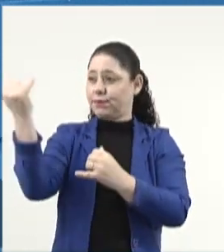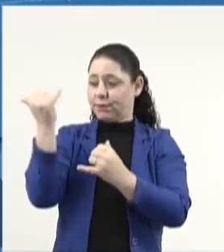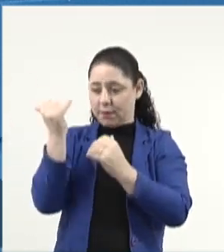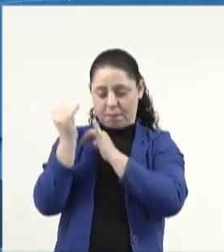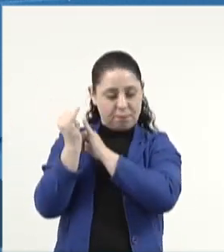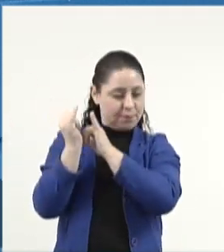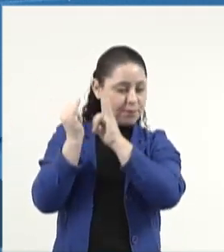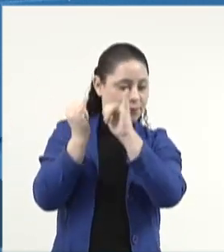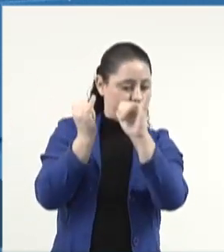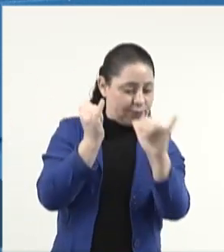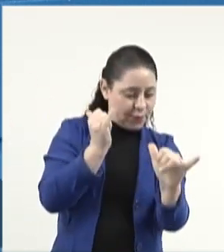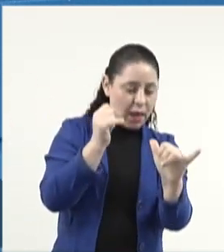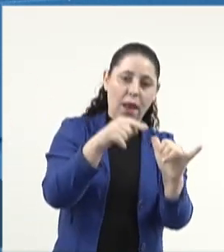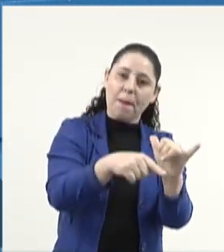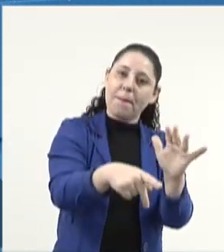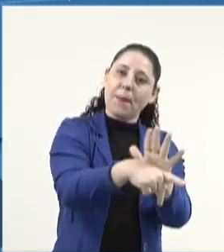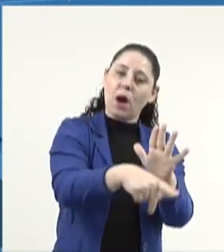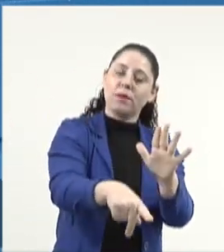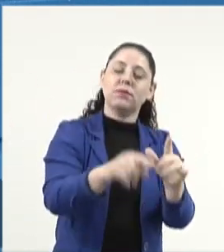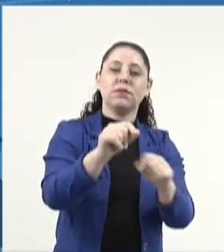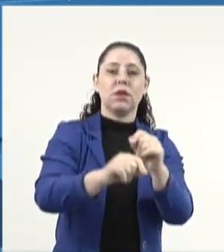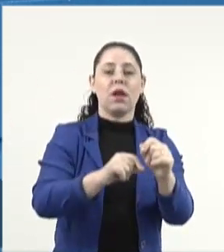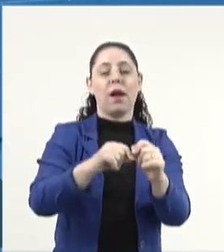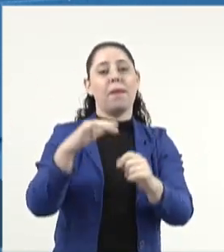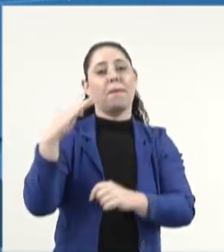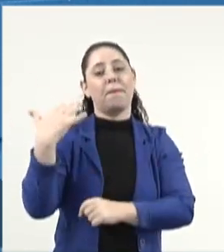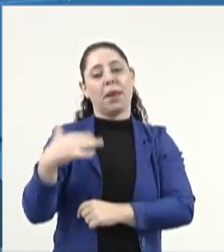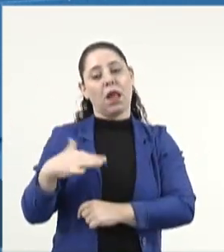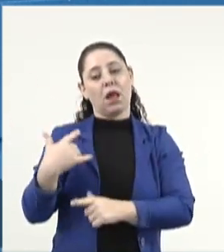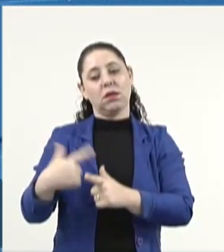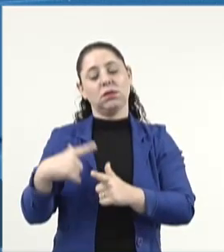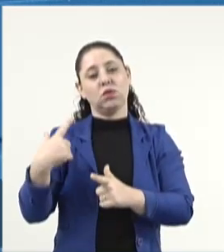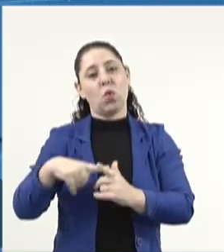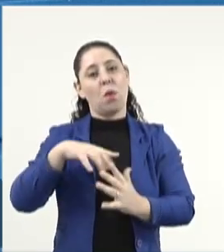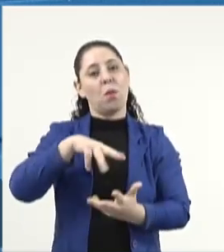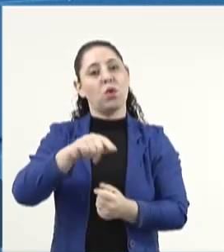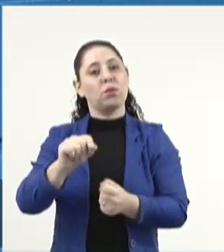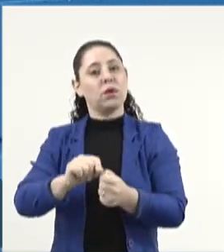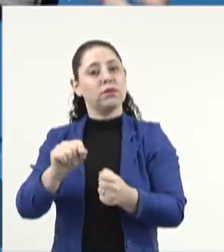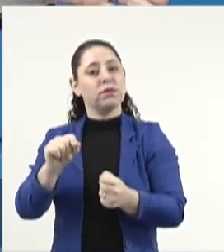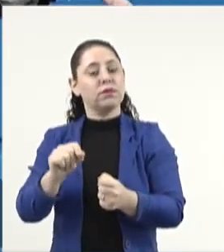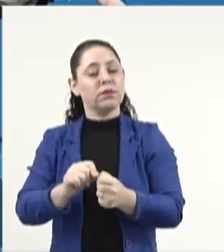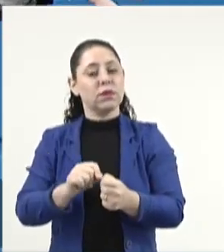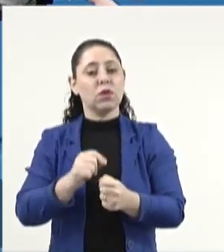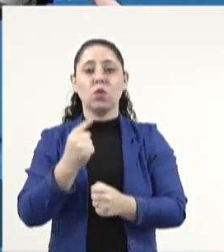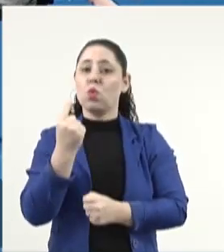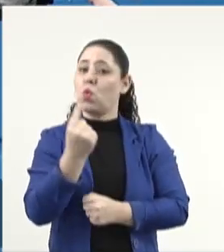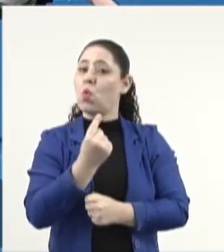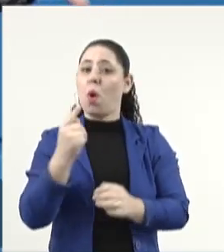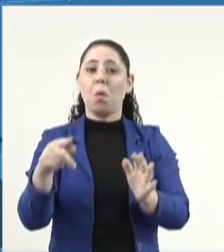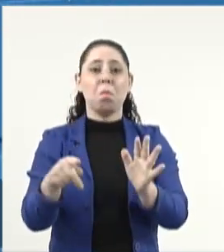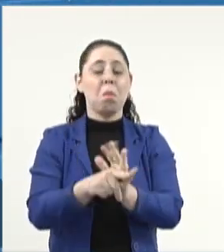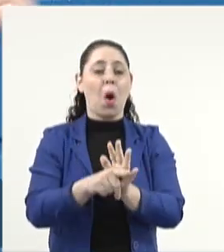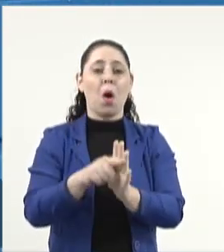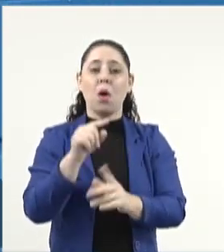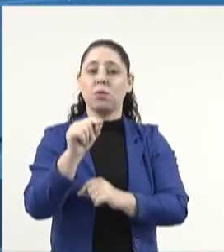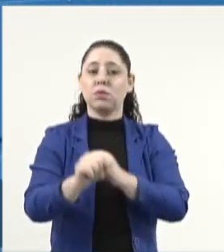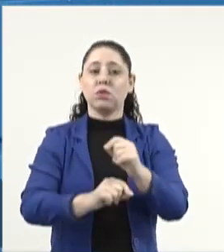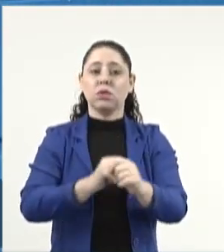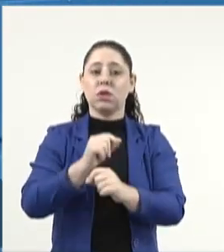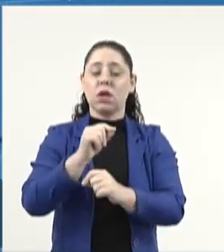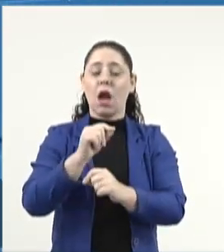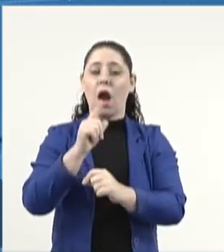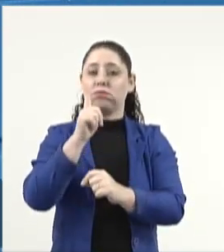deveria ser a mais barata do mundo, porque ela é produzida por um recurso natural, que são